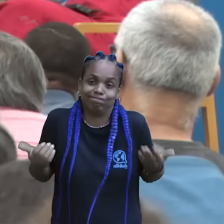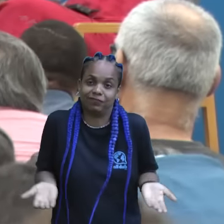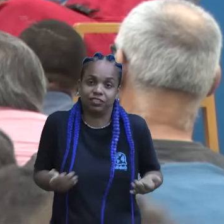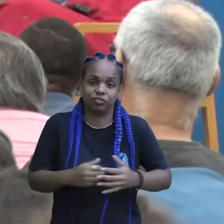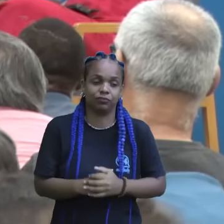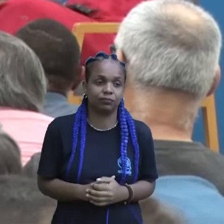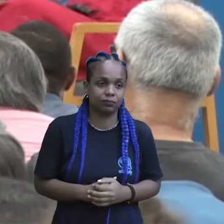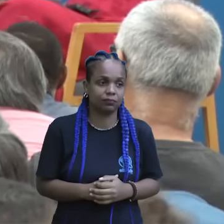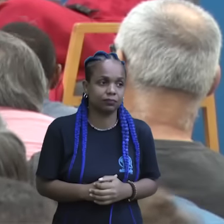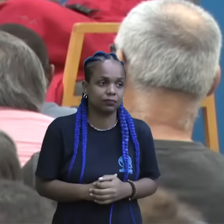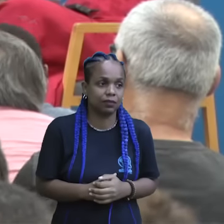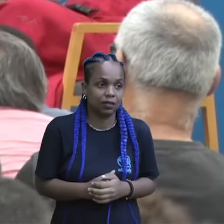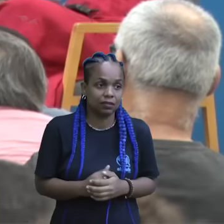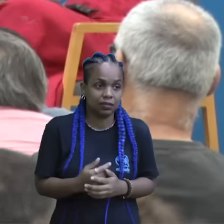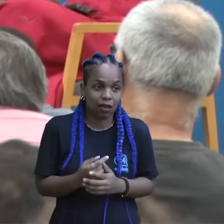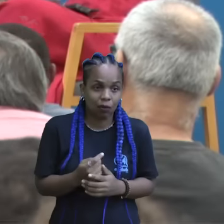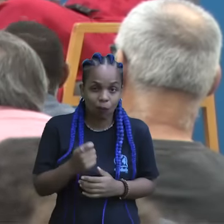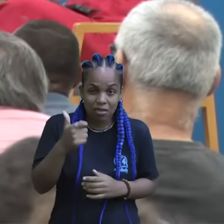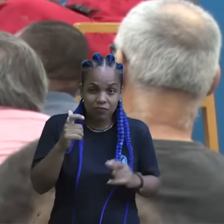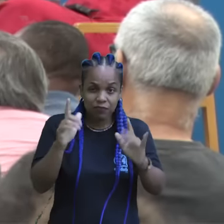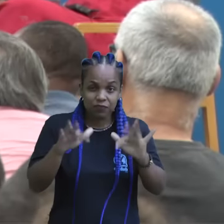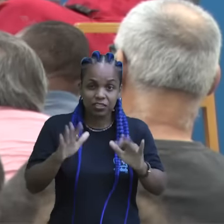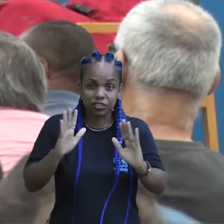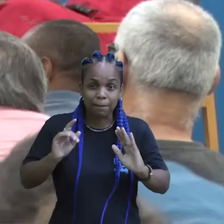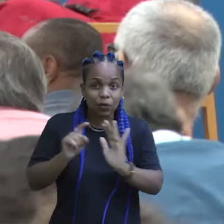Agora, tem uma pessoa aqui na frente,